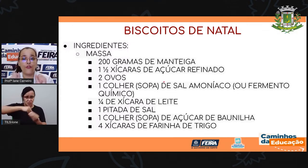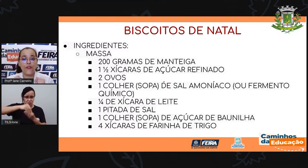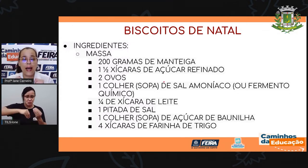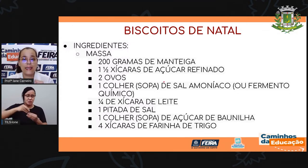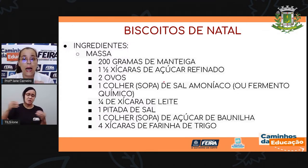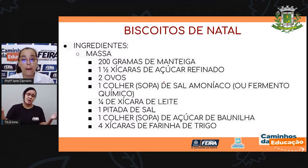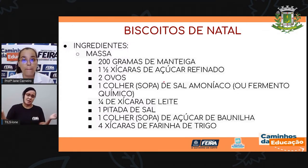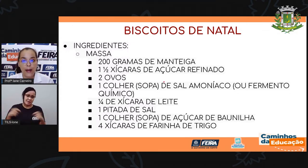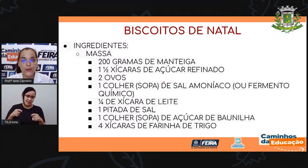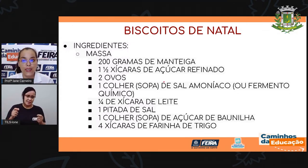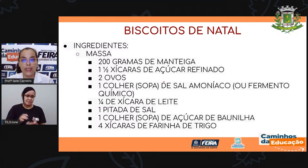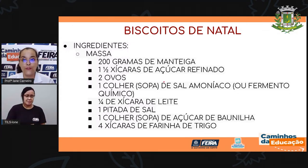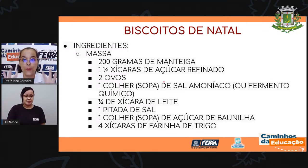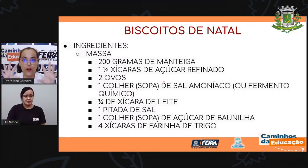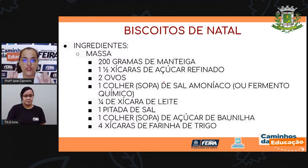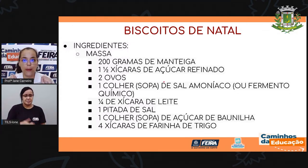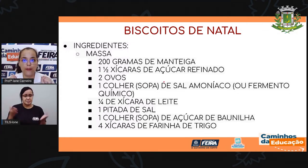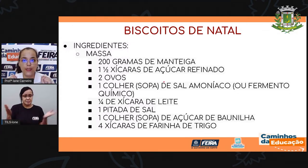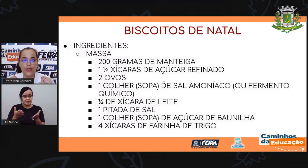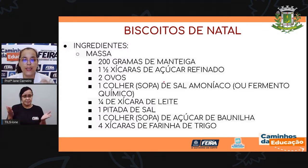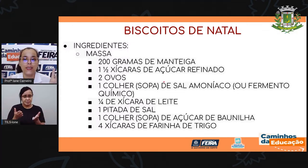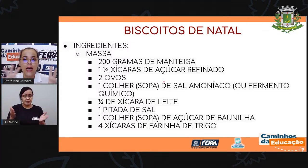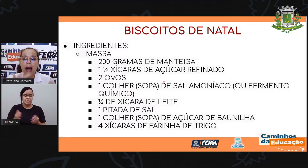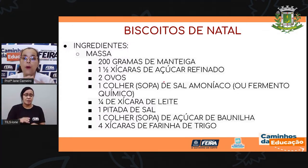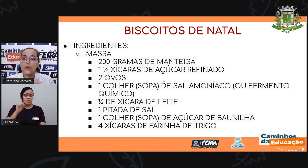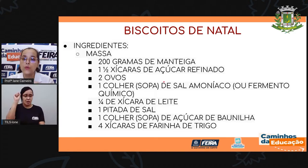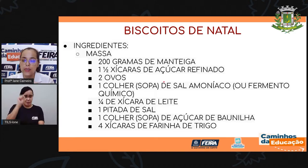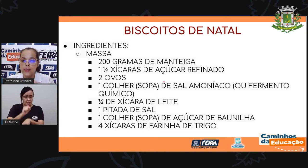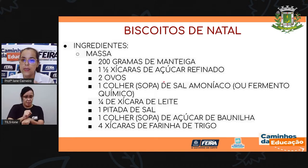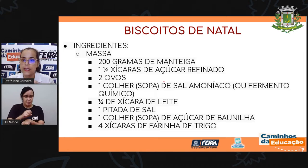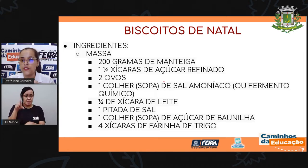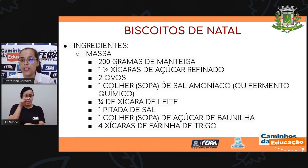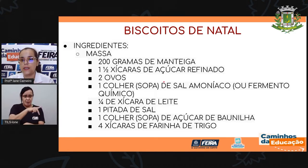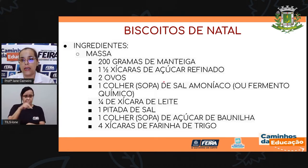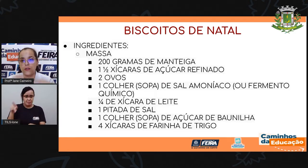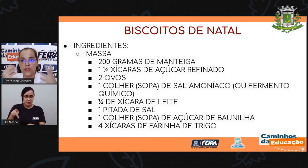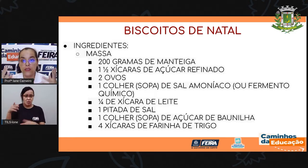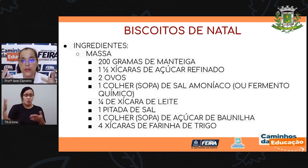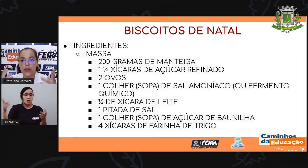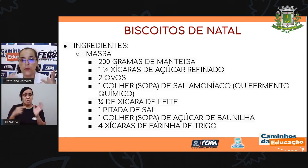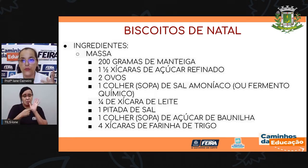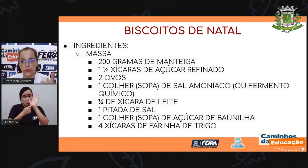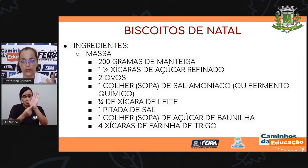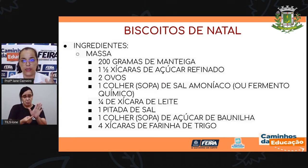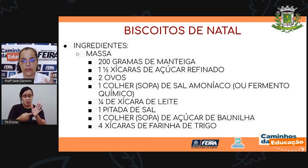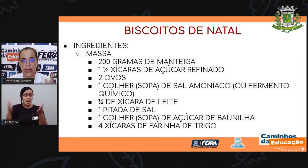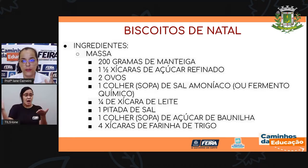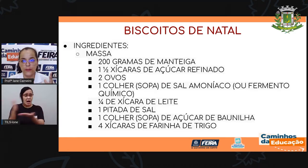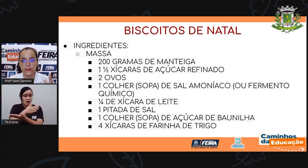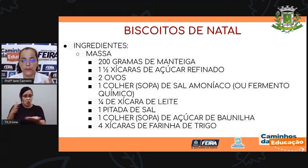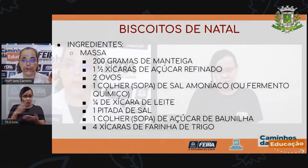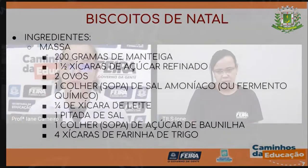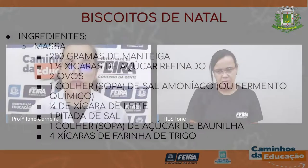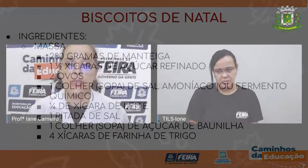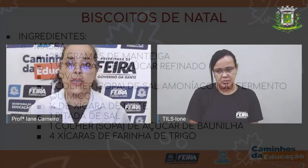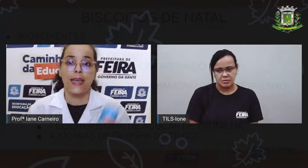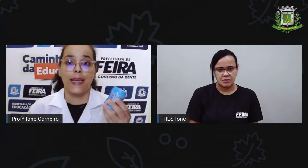vai dar uma pausa aqui que eu vou mostrar pra vocês alguns desses ingredientes, caso vocês fiquem com dúvida. Tá certo?